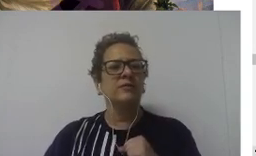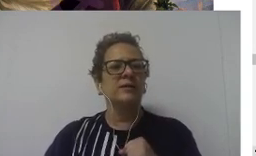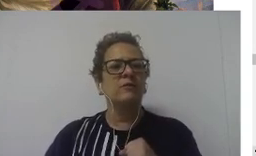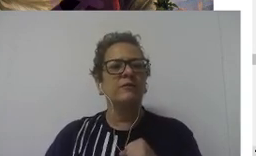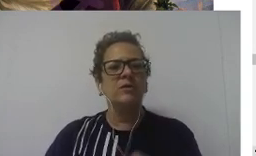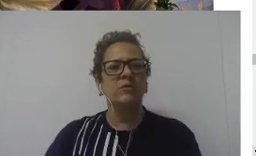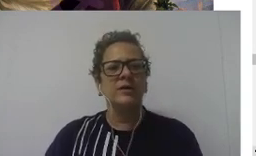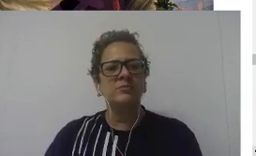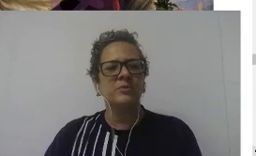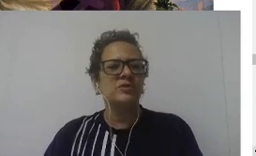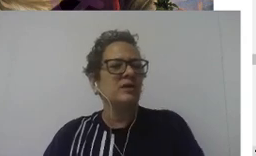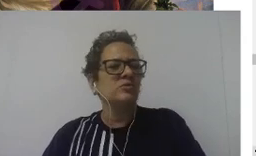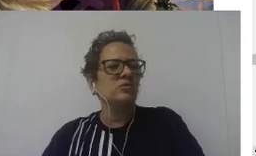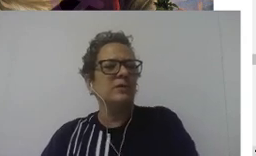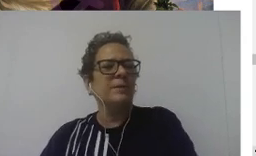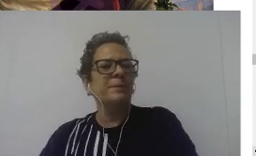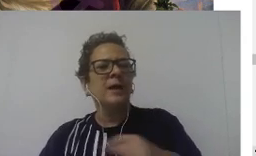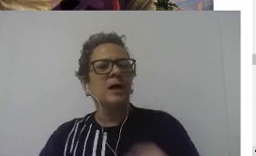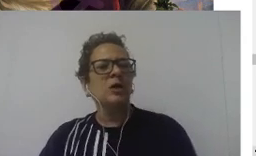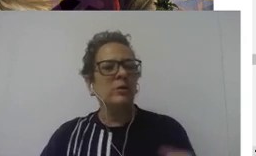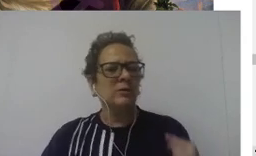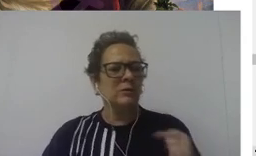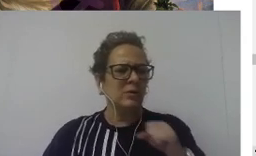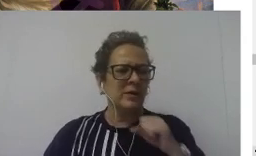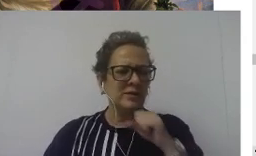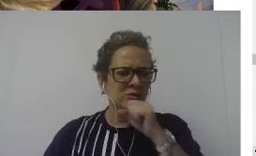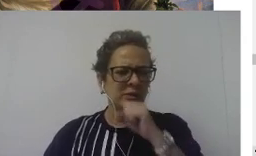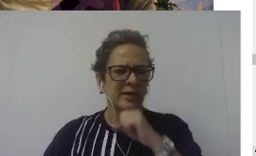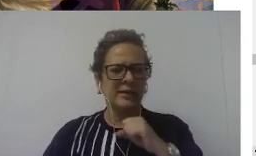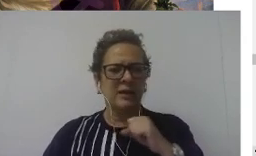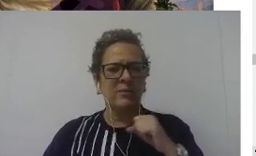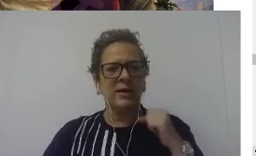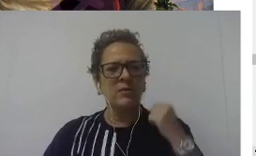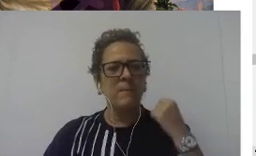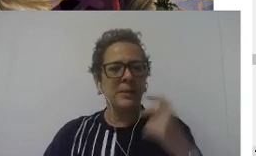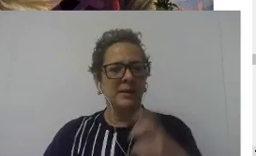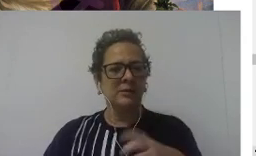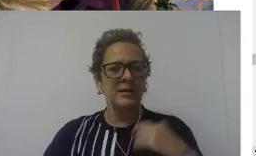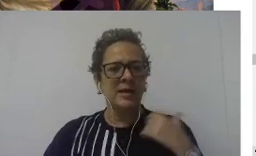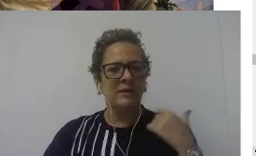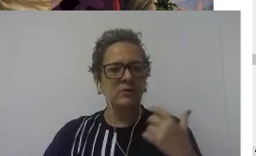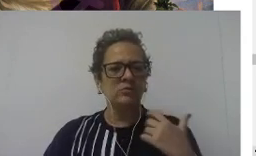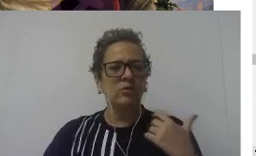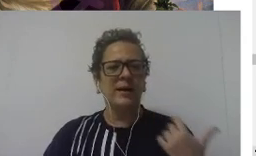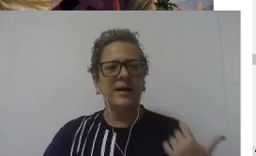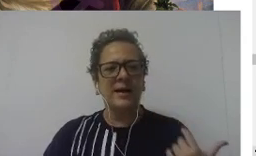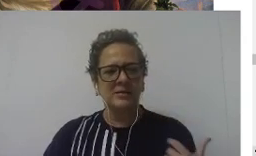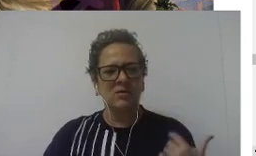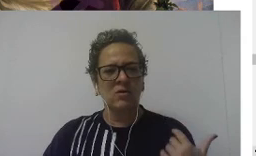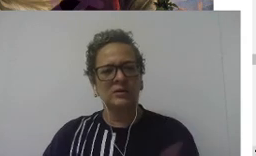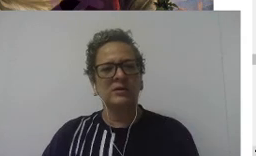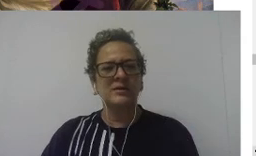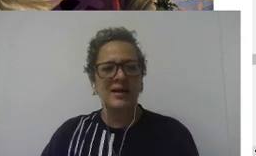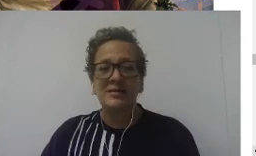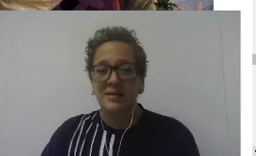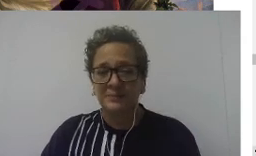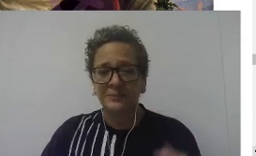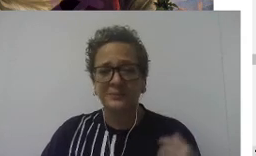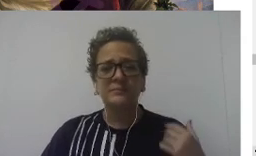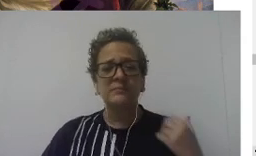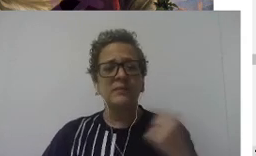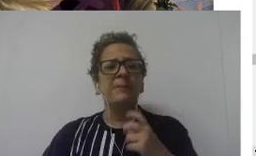secreto e foi até o Frei Lourenço pedir ajuda. Lourenço e Julieta elaboraram um plano e ela voltou para casa, concordando em se